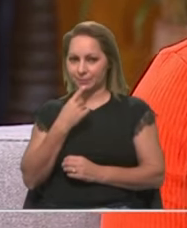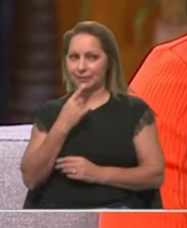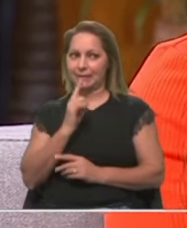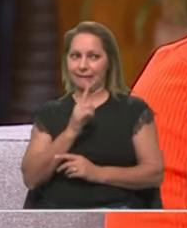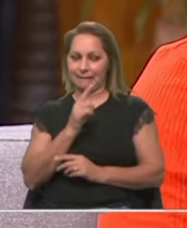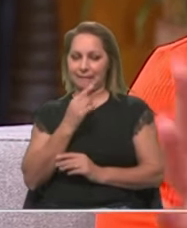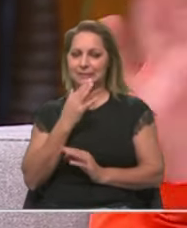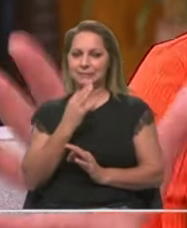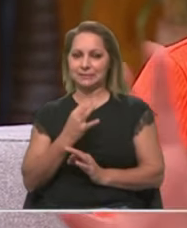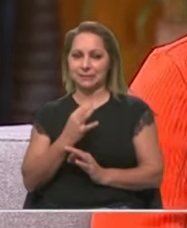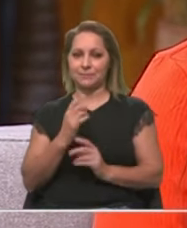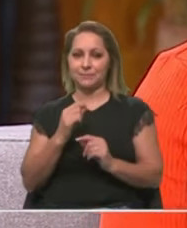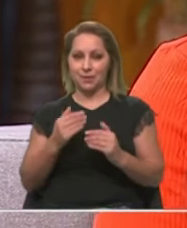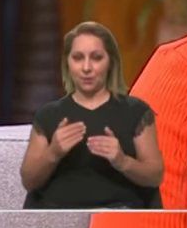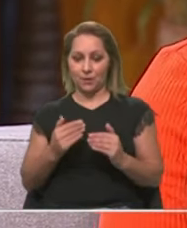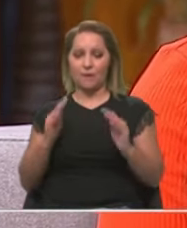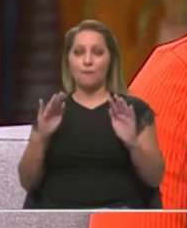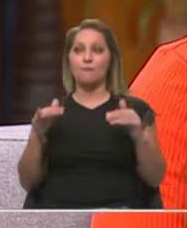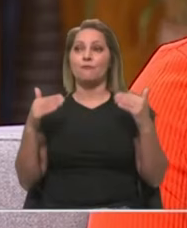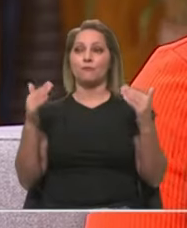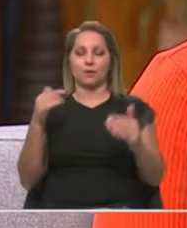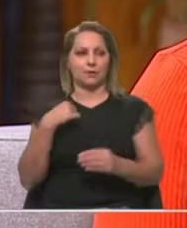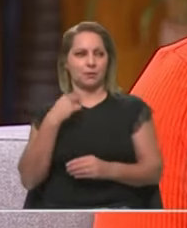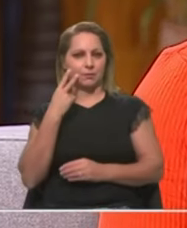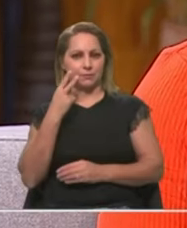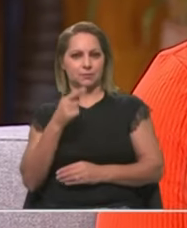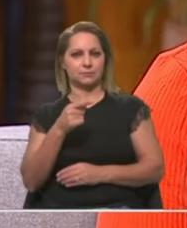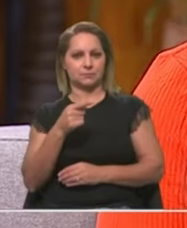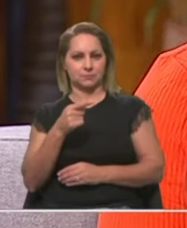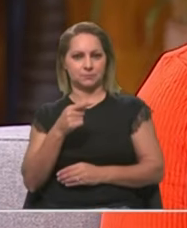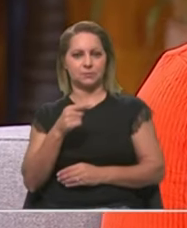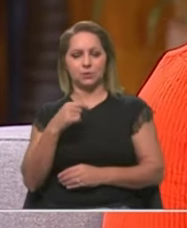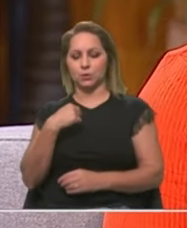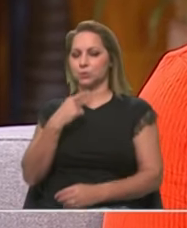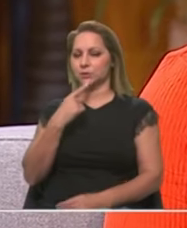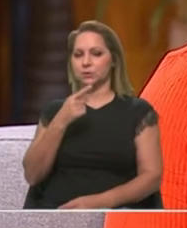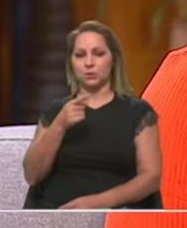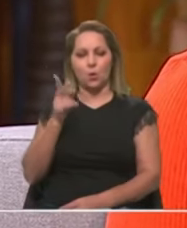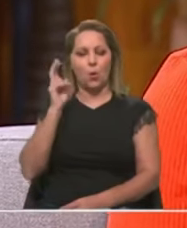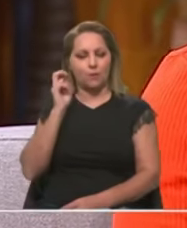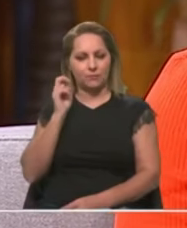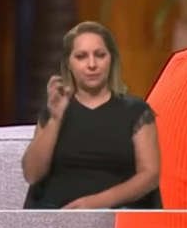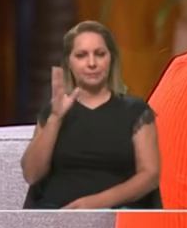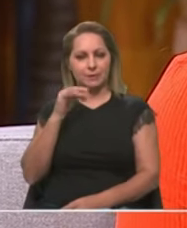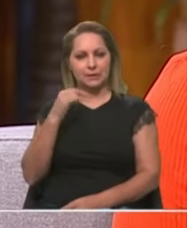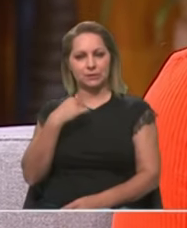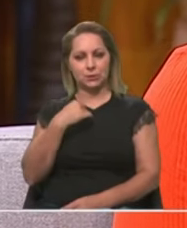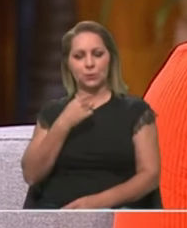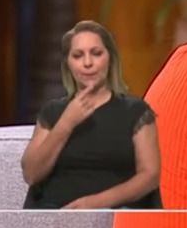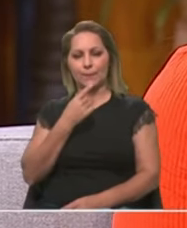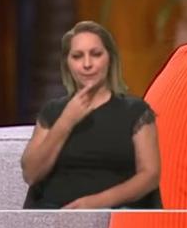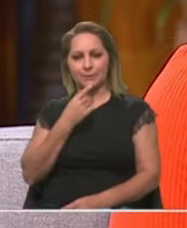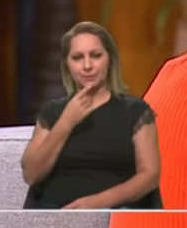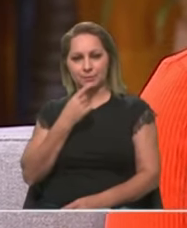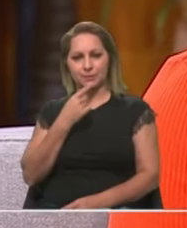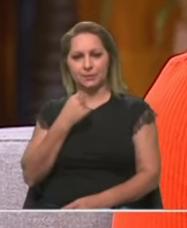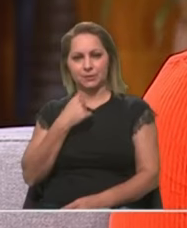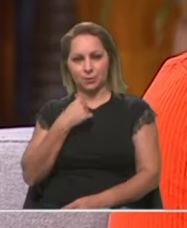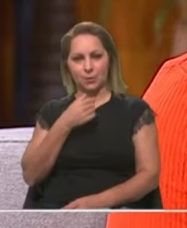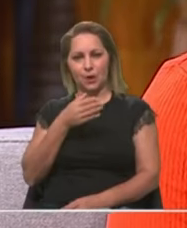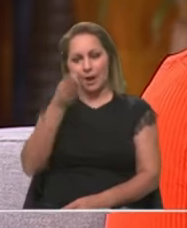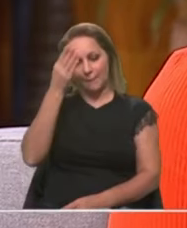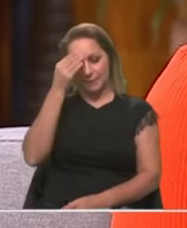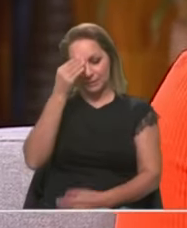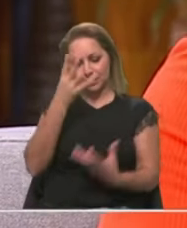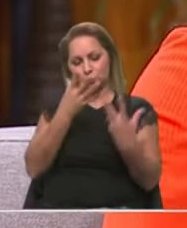razão. Então agora nós cá fora dizemos, eu vou-te ouvir mais vezes. Eu tenho essa noção que eu ainda tenho muito que aprender